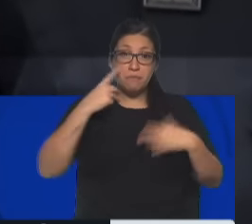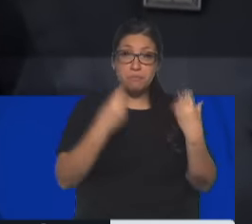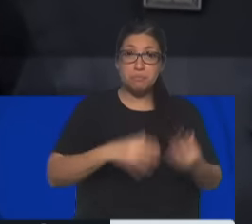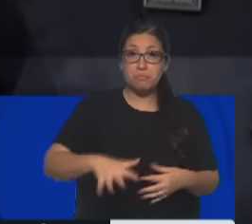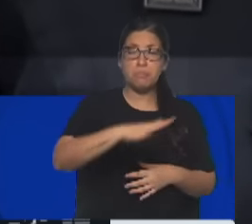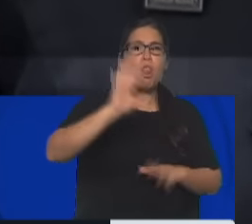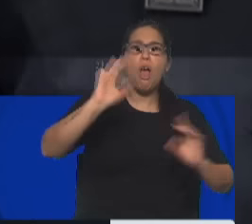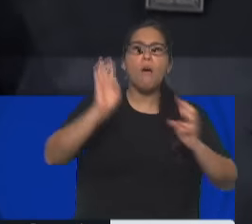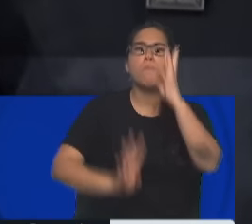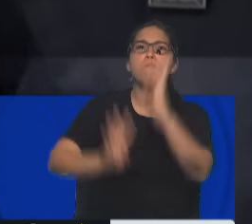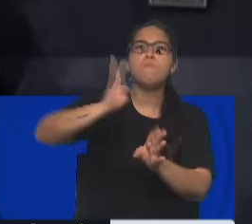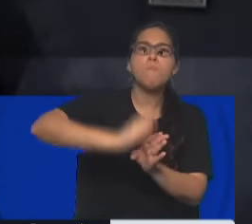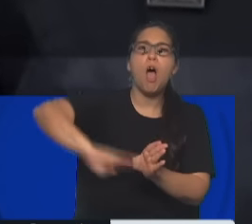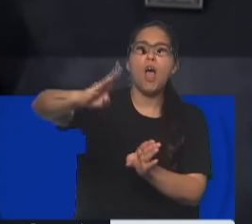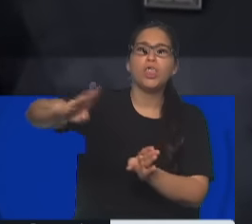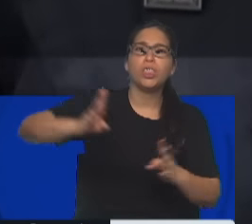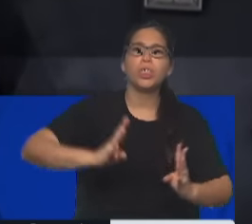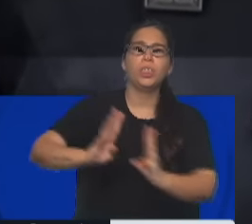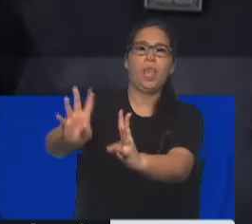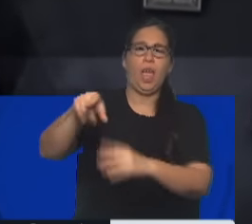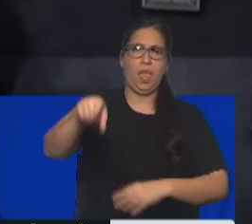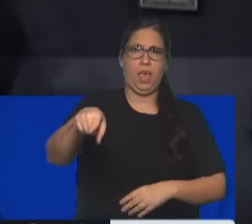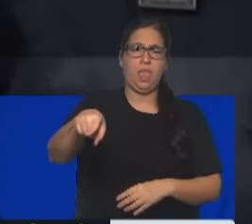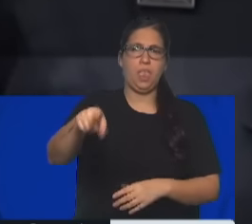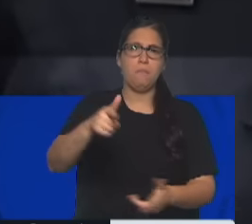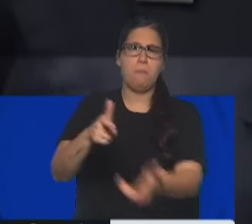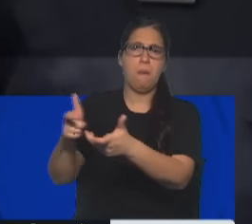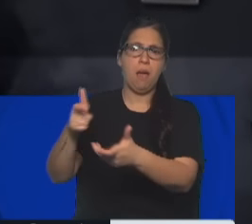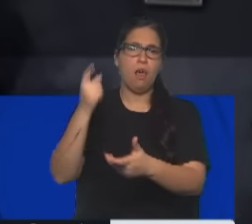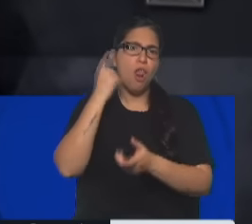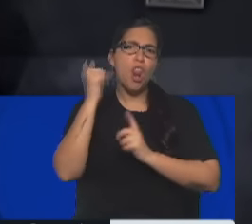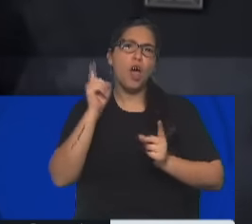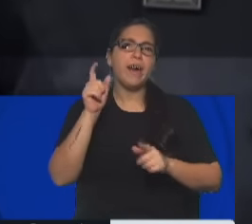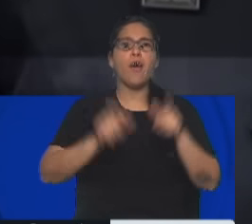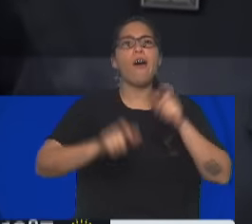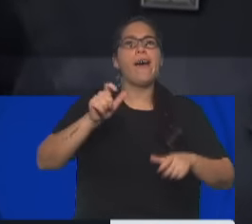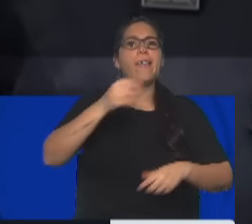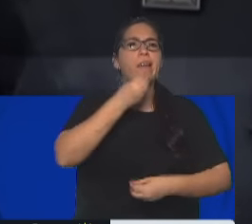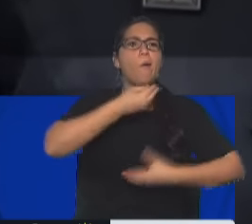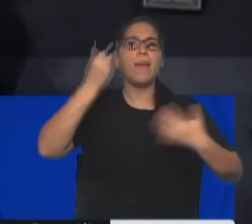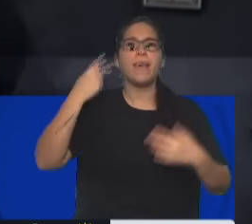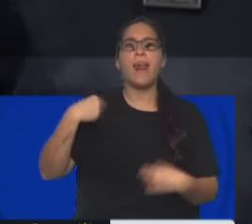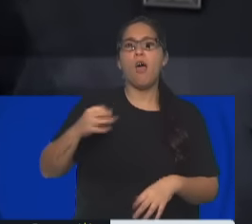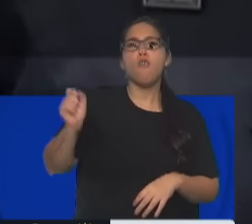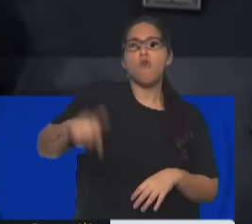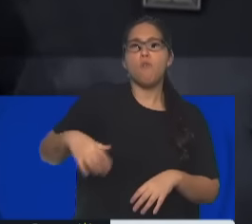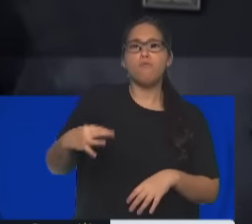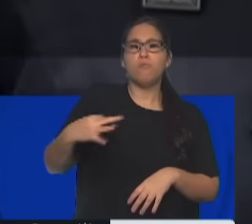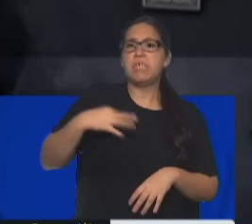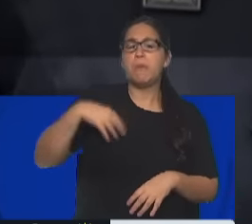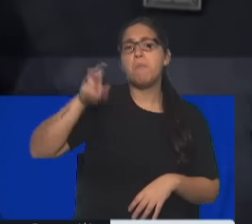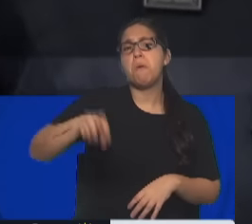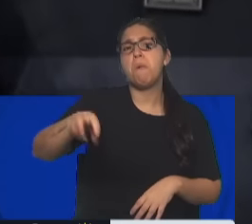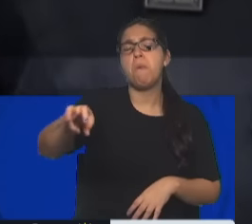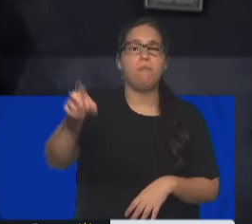foi todo na mata. Então não creio que tivesse alguém passeando na mata num dia